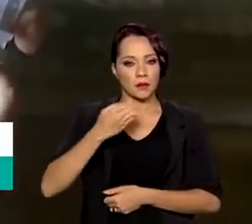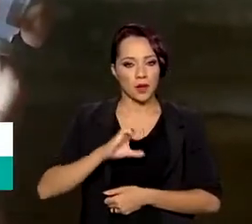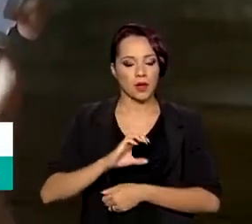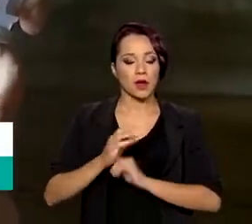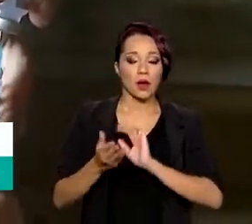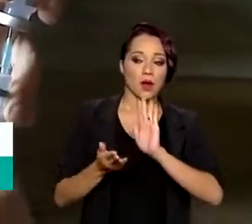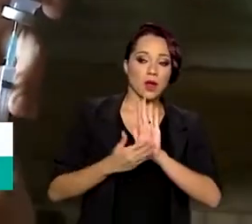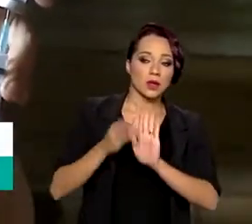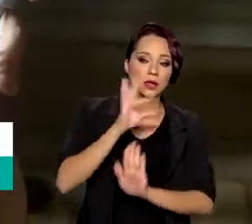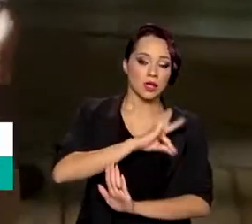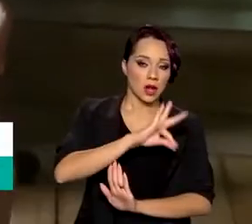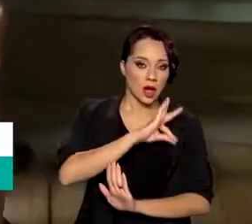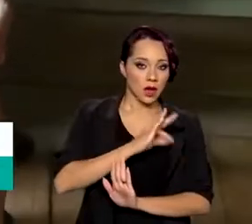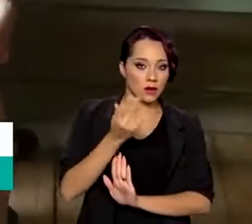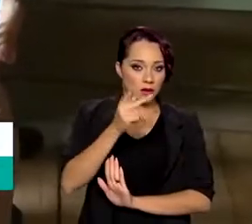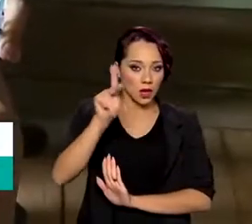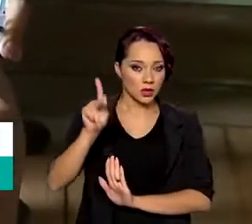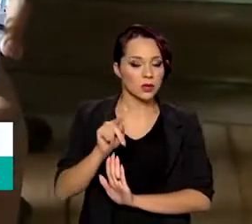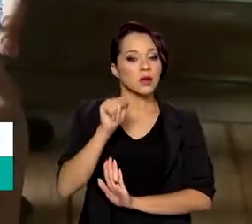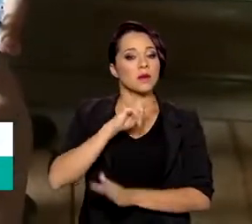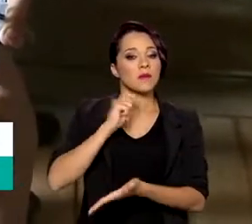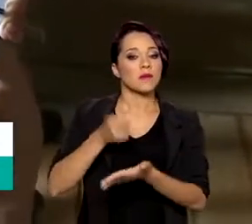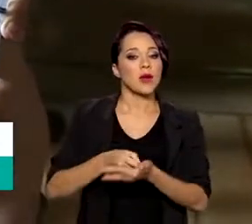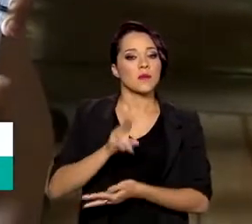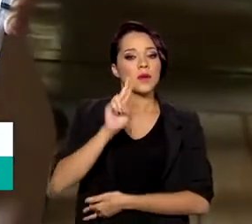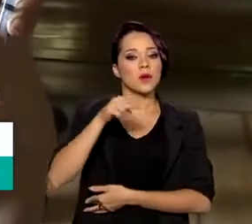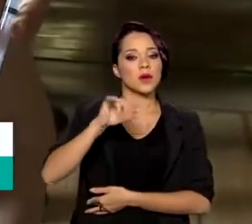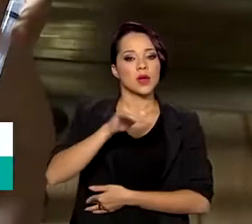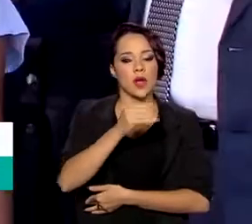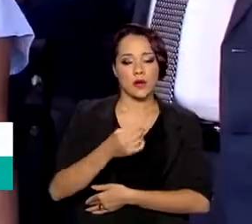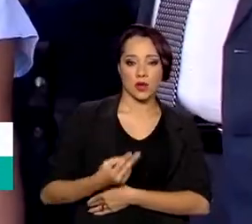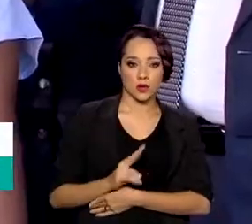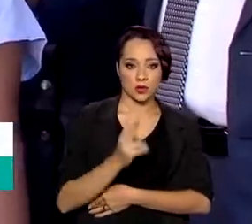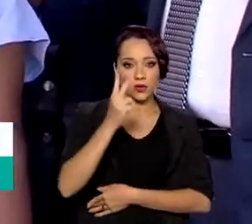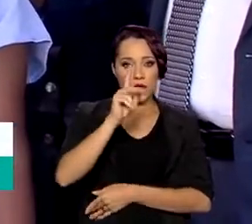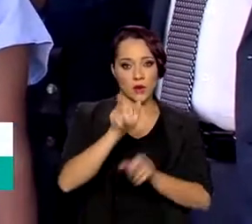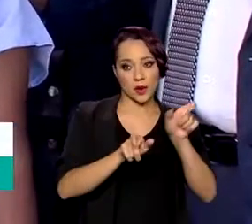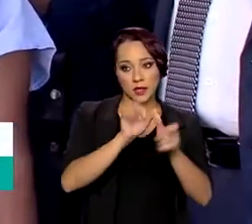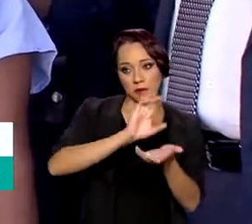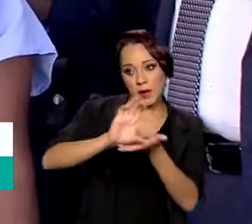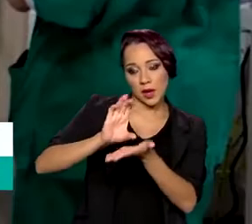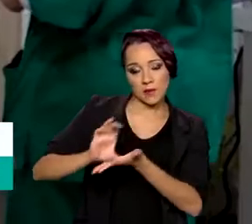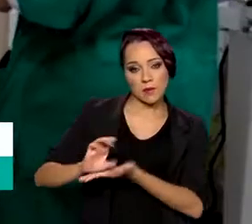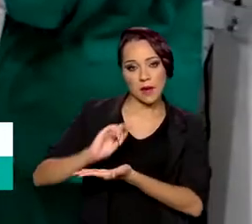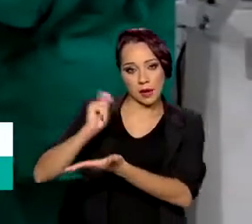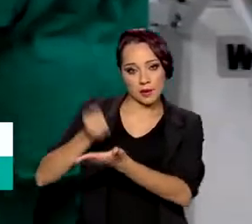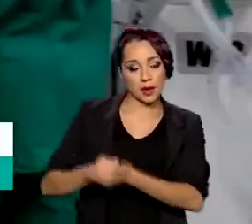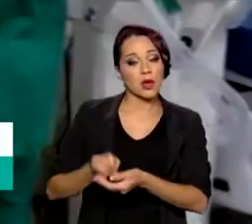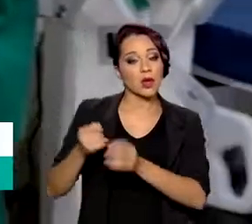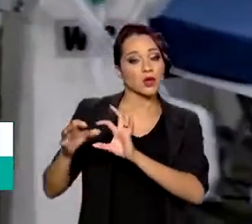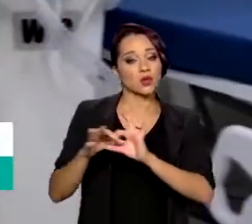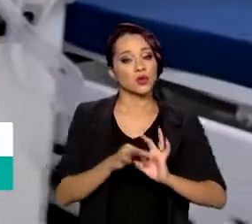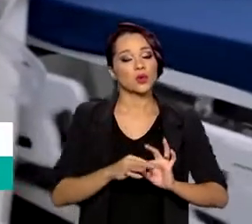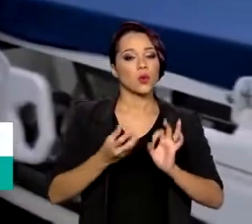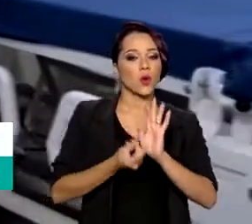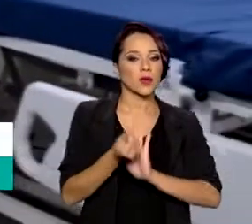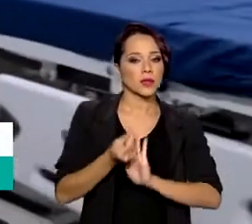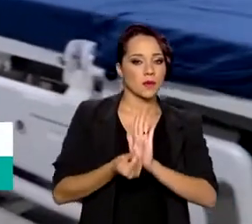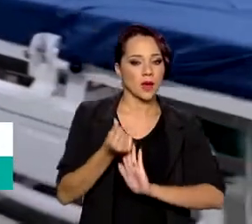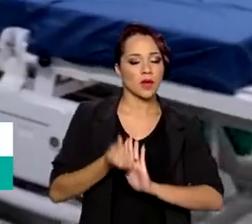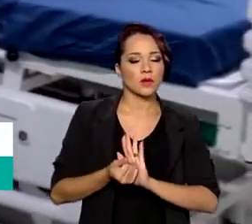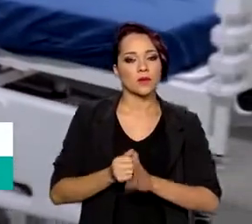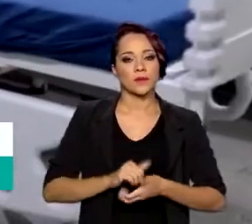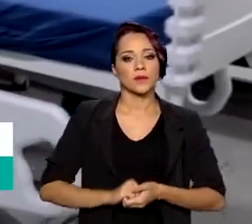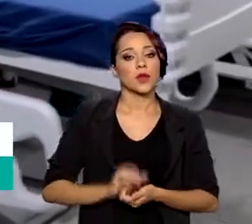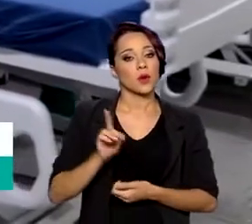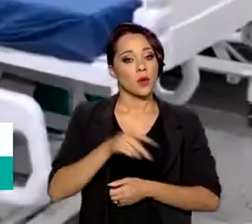que os salários dos agentes sejam pagos pela União e que os valores para esse pagamento sejam consignados no orçamento, com